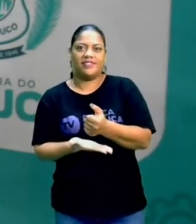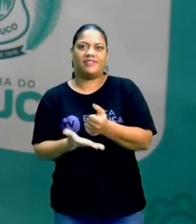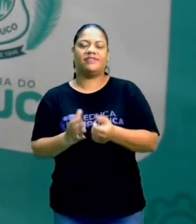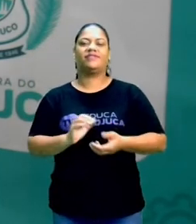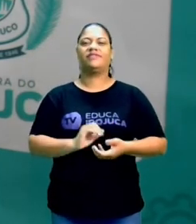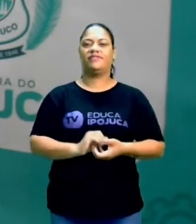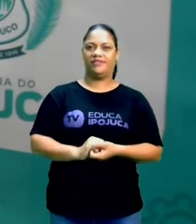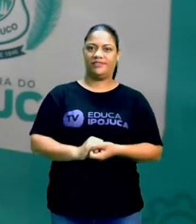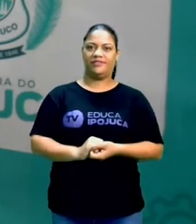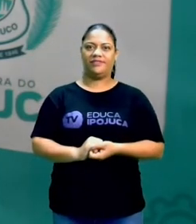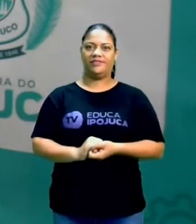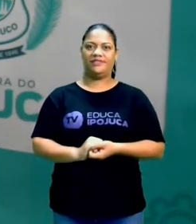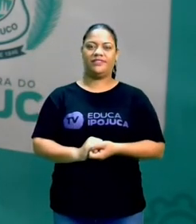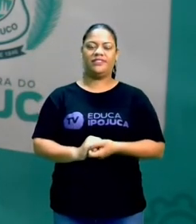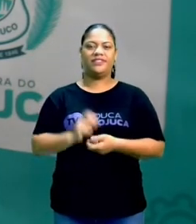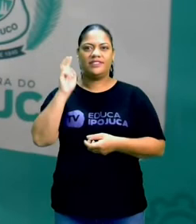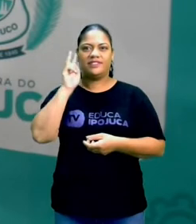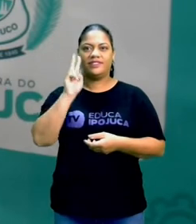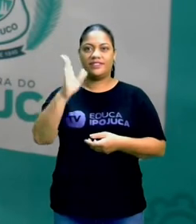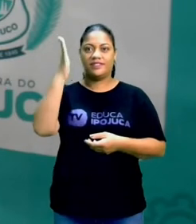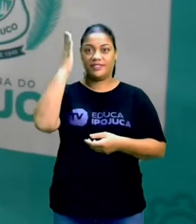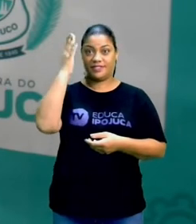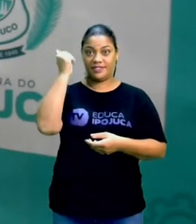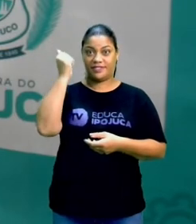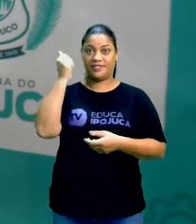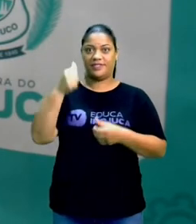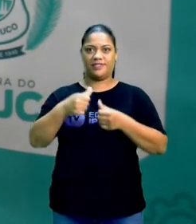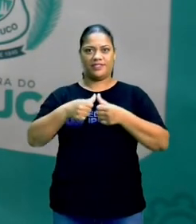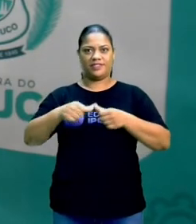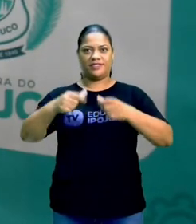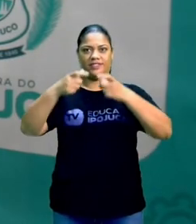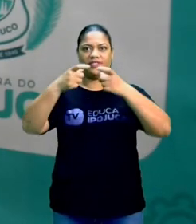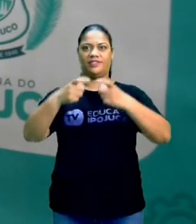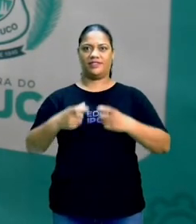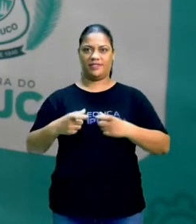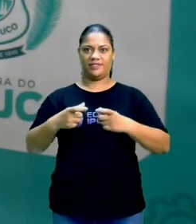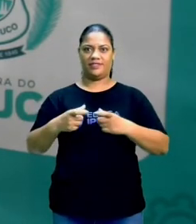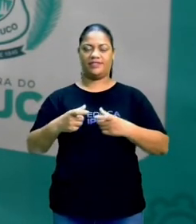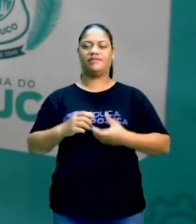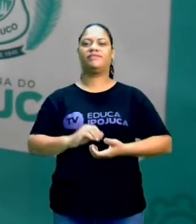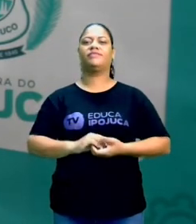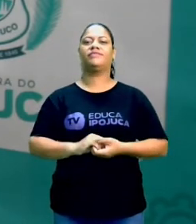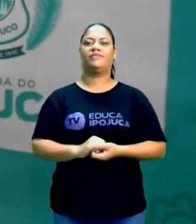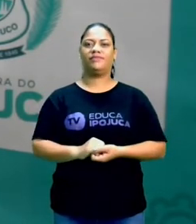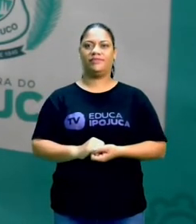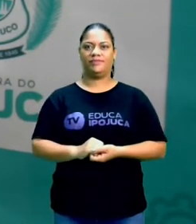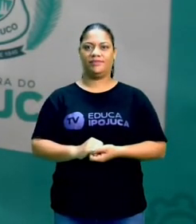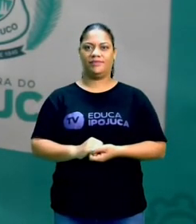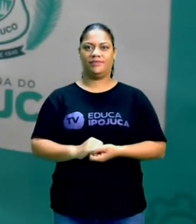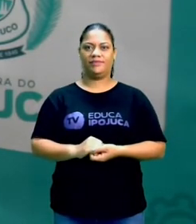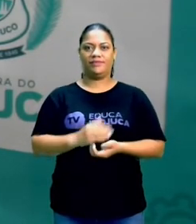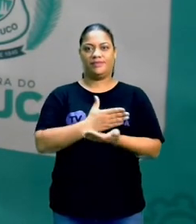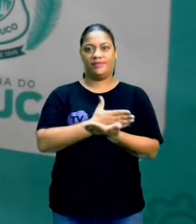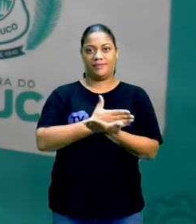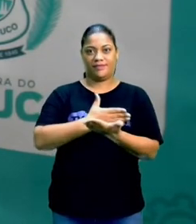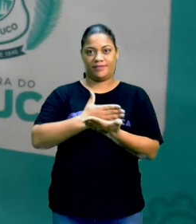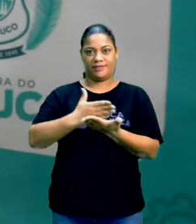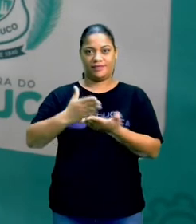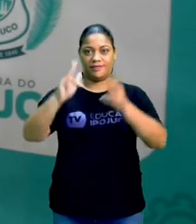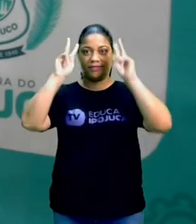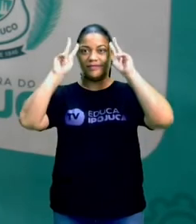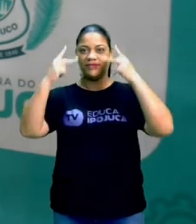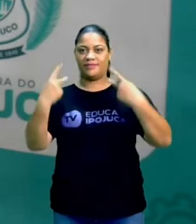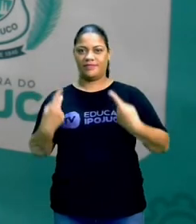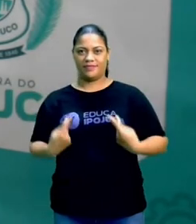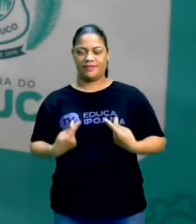orientação. O que nos faz nortear dentro do nosso estar, dentro do nosso ser. Desde os princípios da